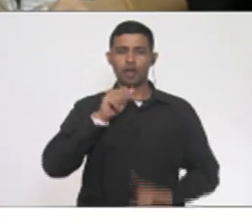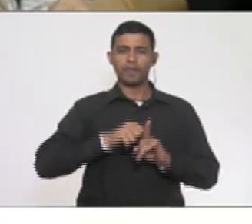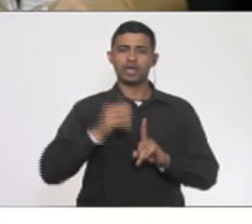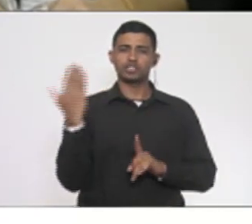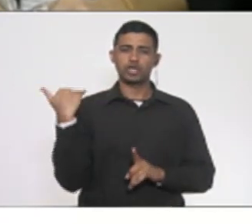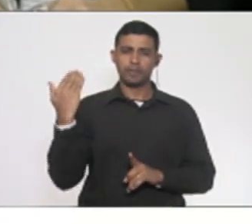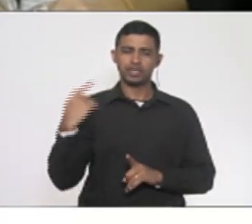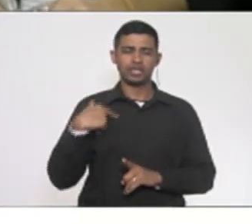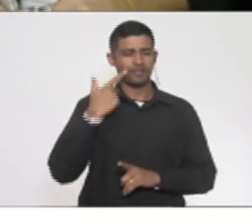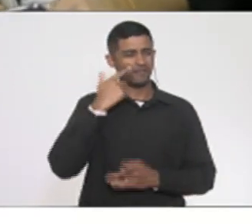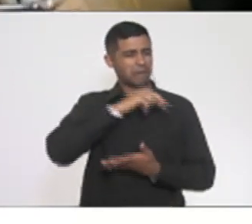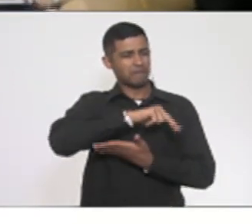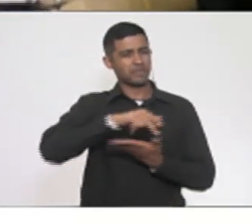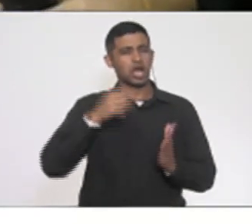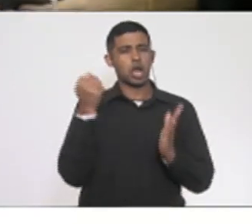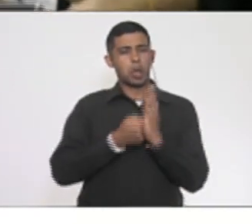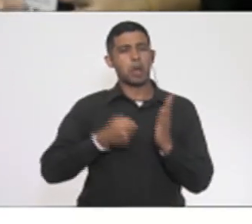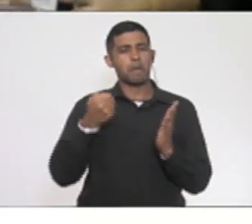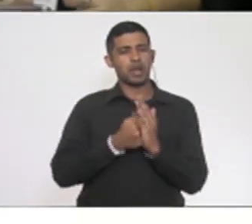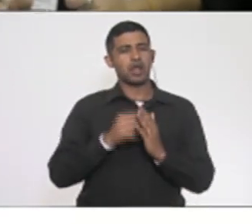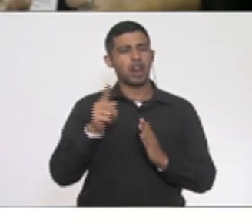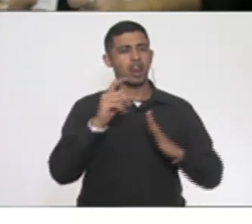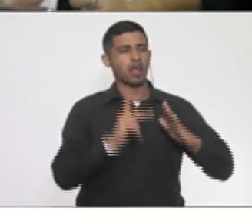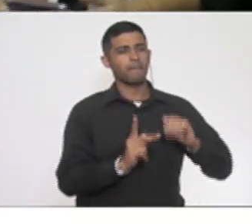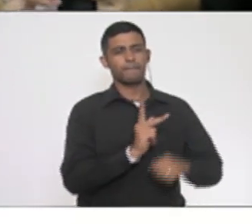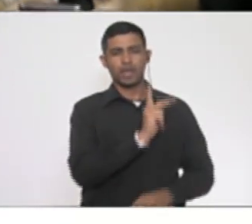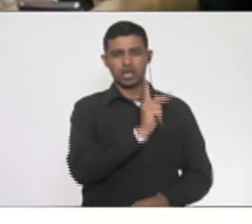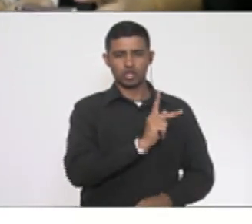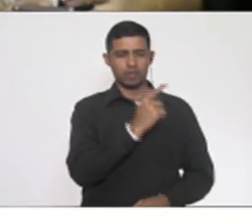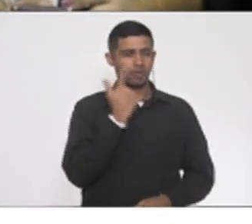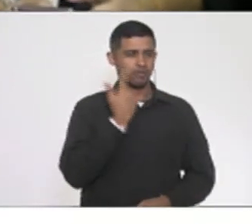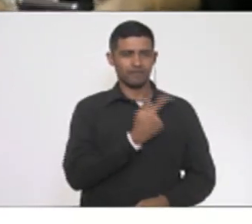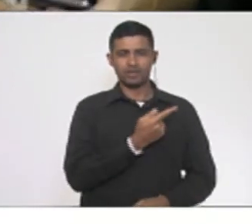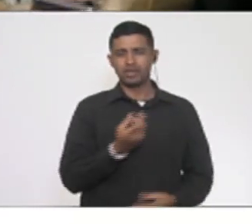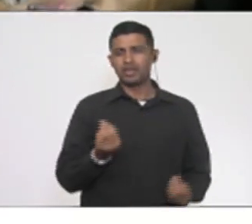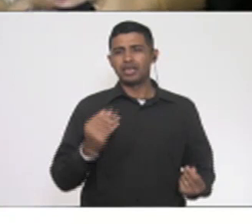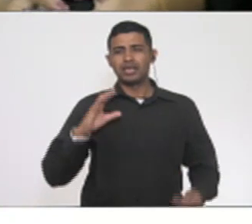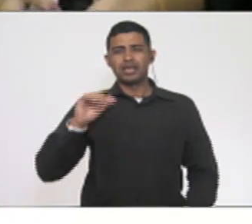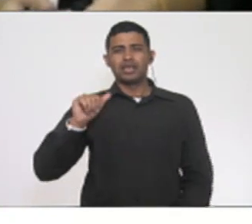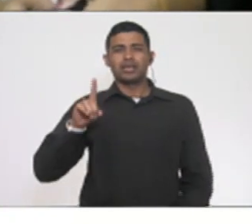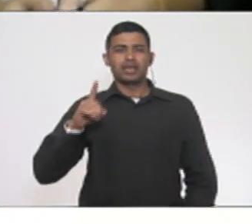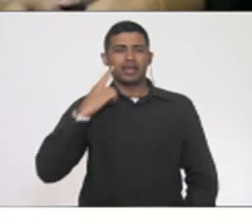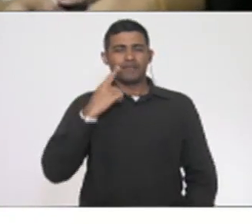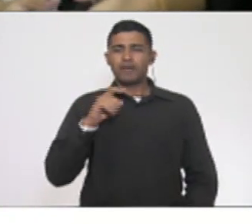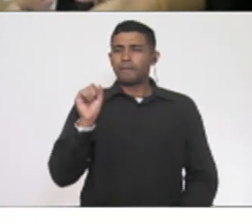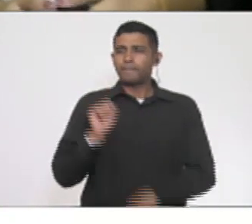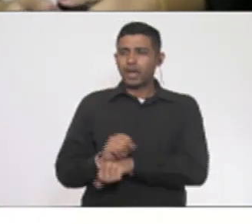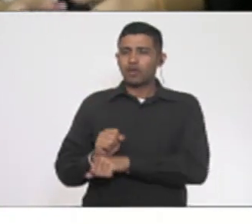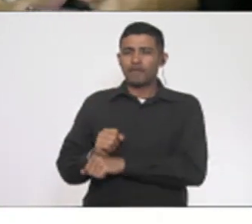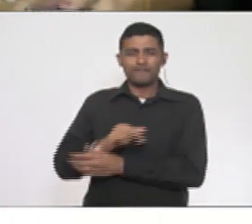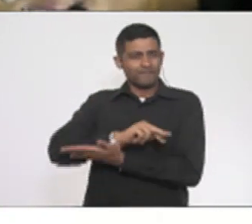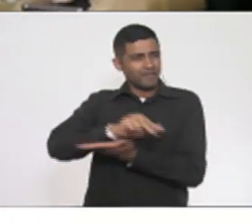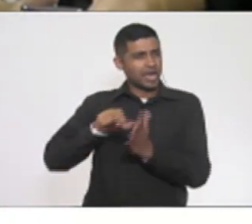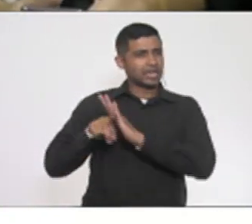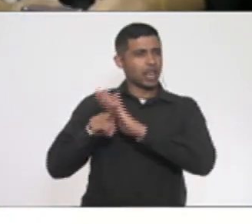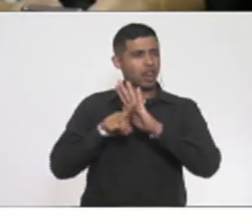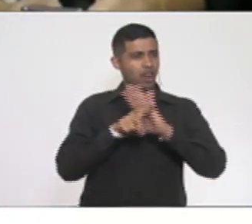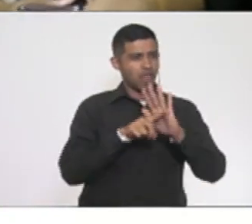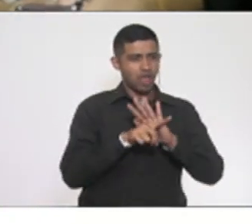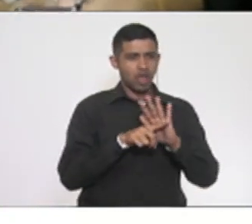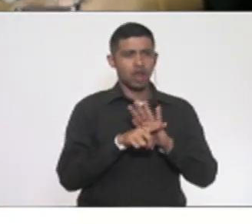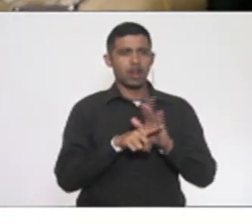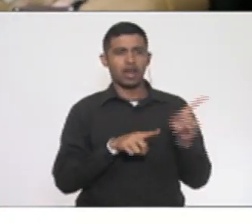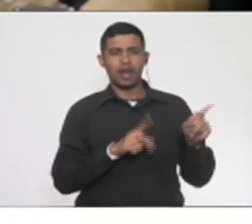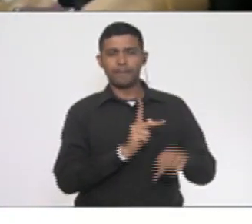para a Petrobras, porque o CAD está parando uma série de investigações e processos que a Petrobras tinha junto